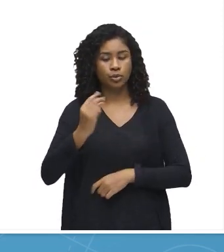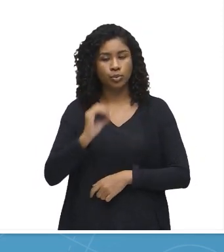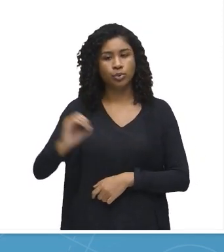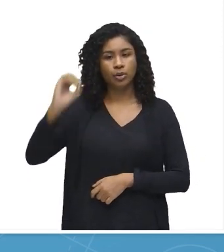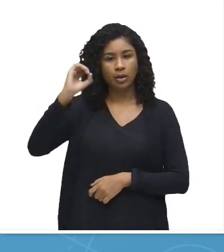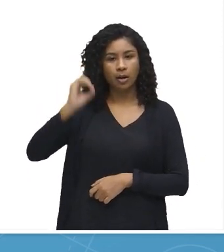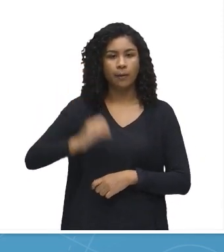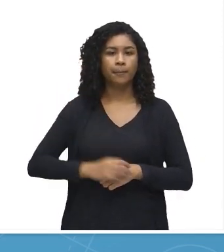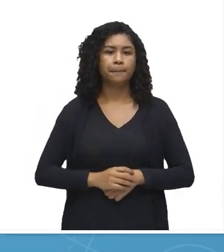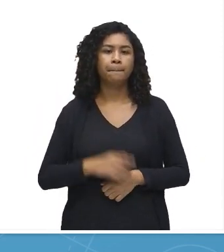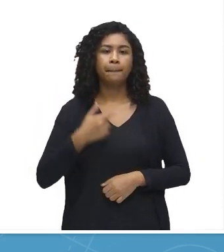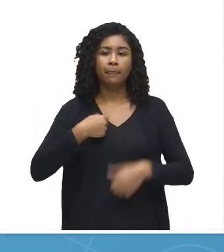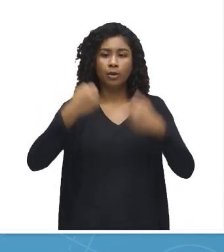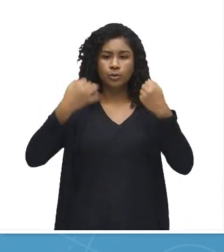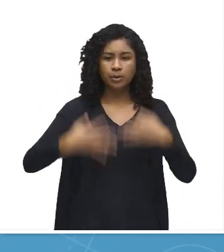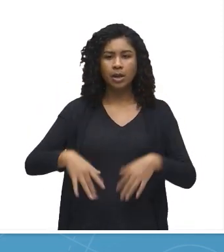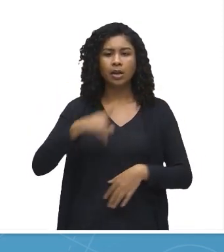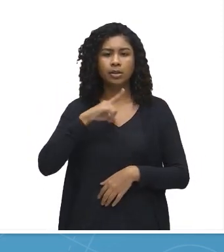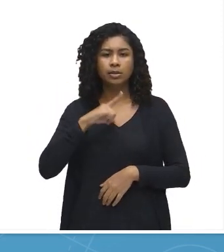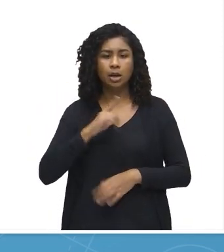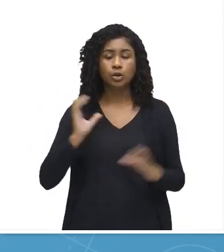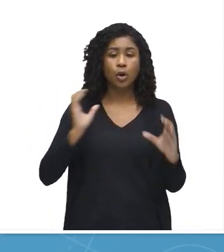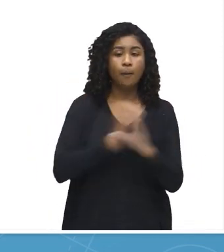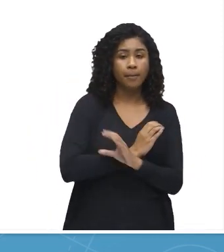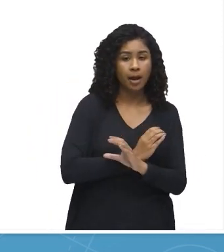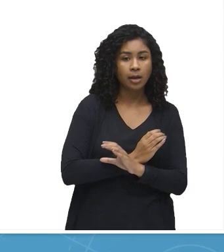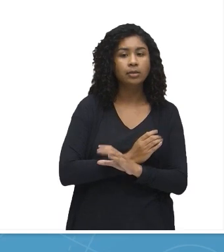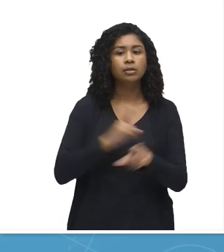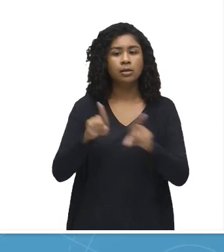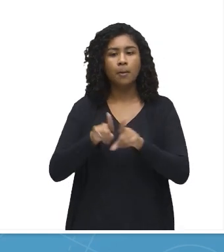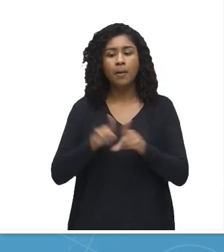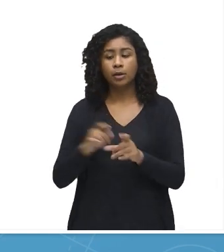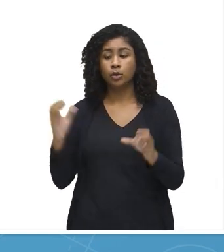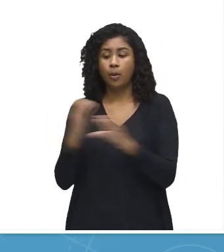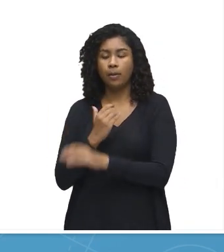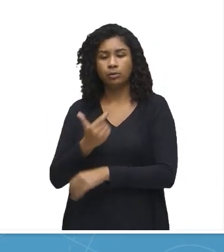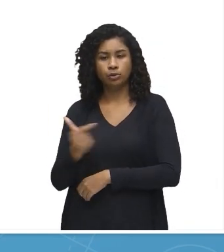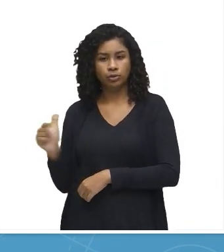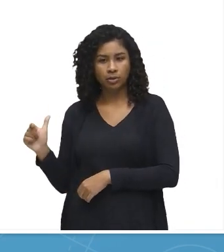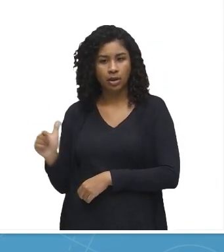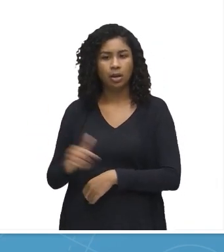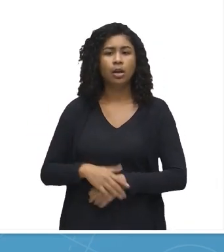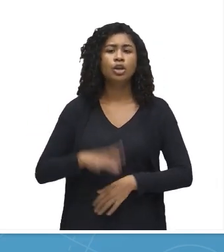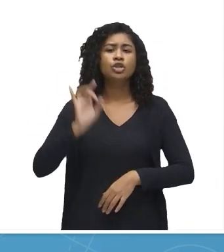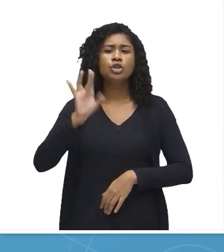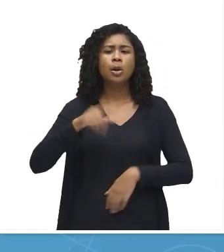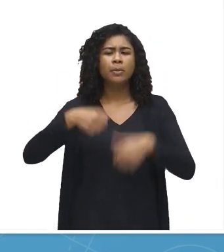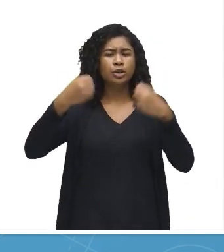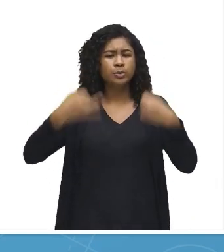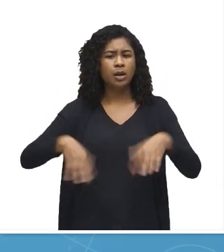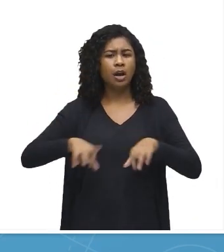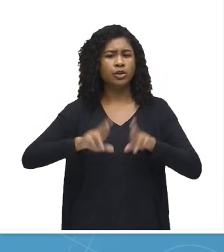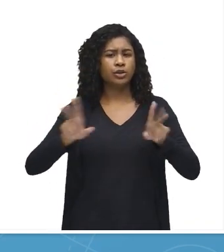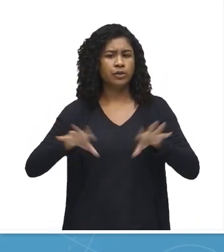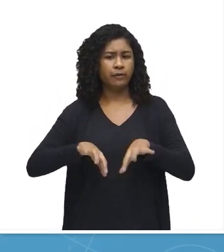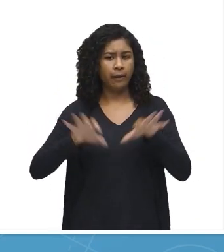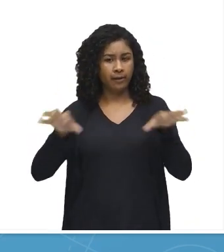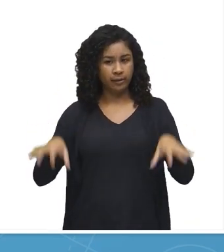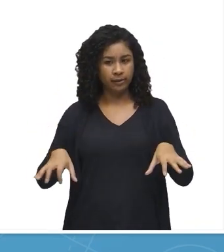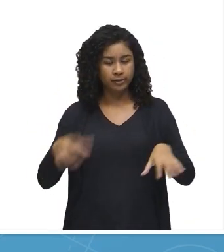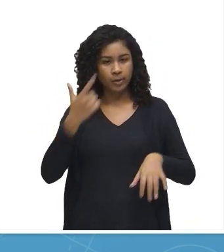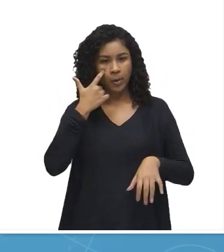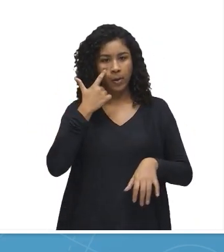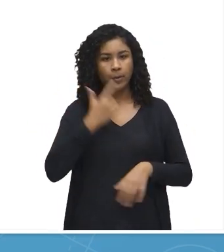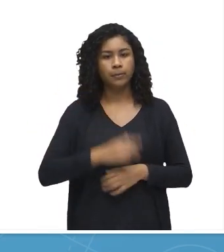vocês que existem as equações completas e as incompletas, né? Só para a gente fazer a distinção entre uma e outra, vamos ver as equações incompletas então.